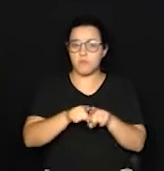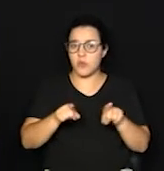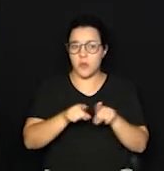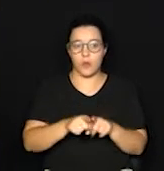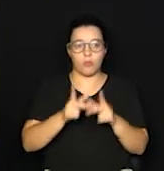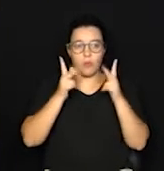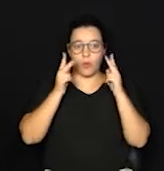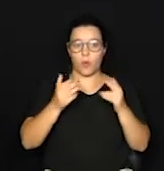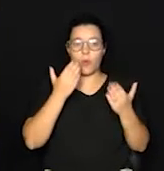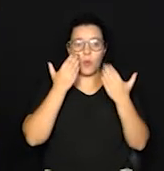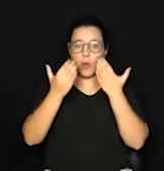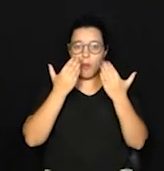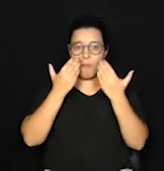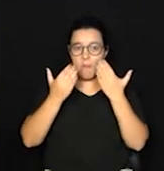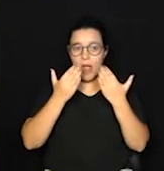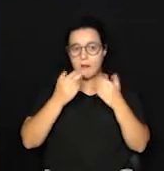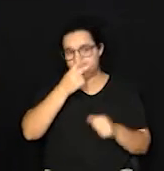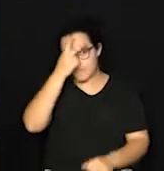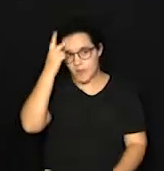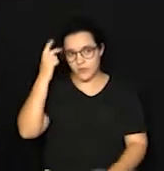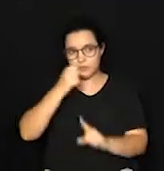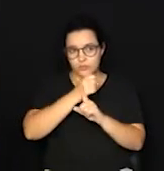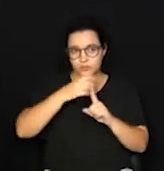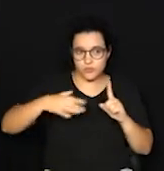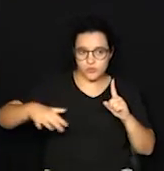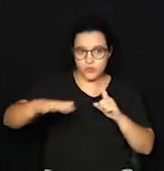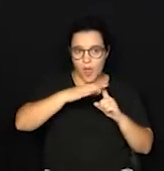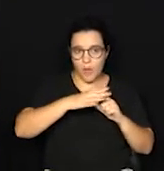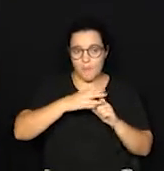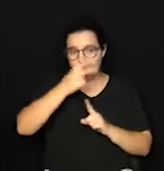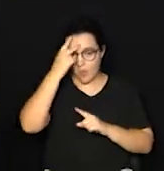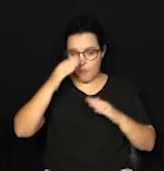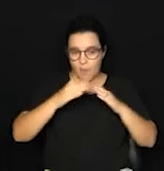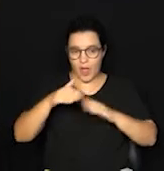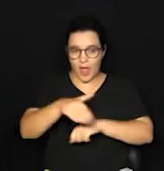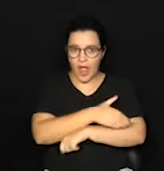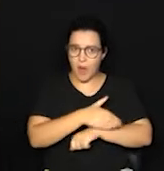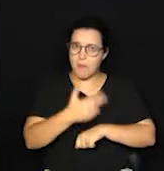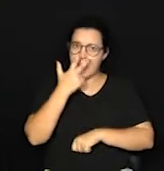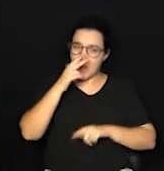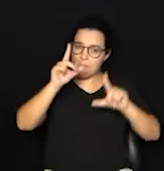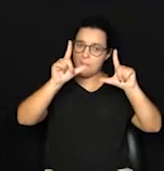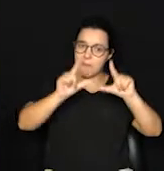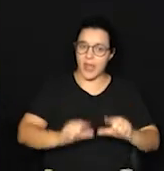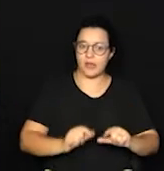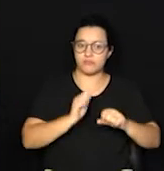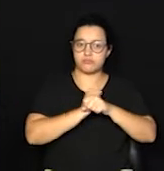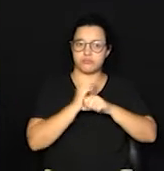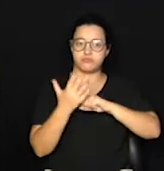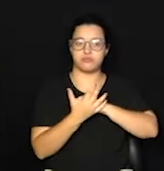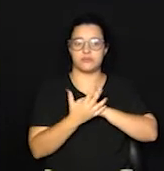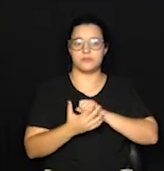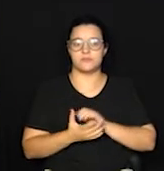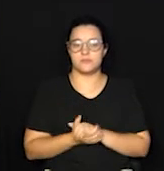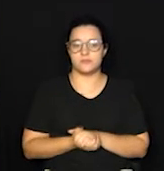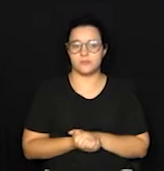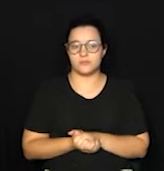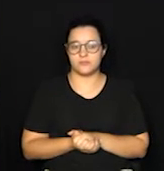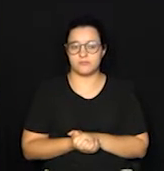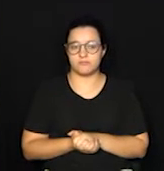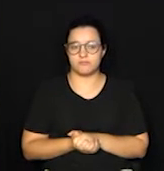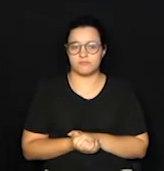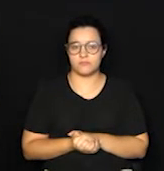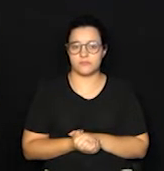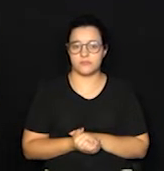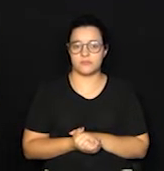é isso? Não difere. Ao contrário, é até um pouquinho abaixo da população geral dos inquéritos que a gente fez. Nós fizemos